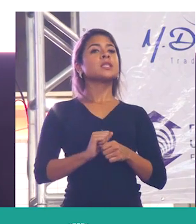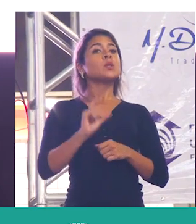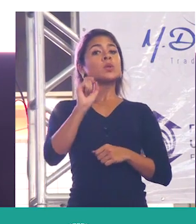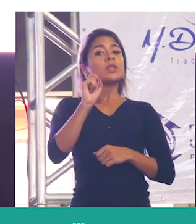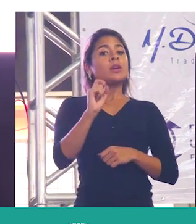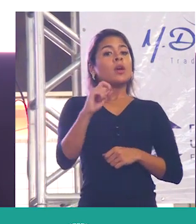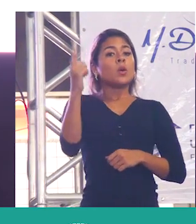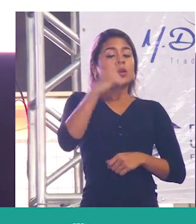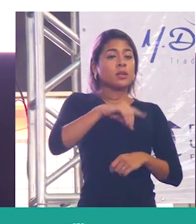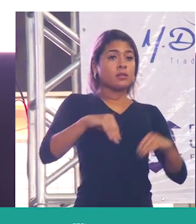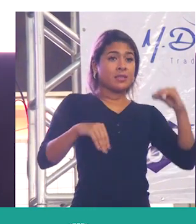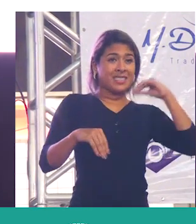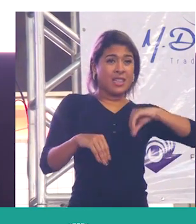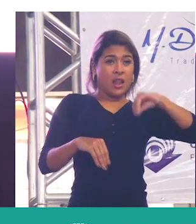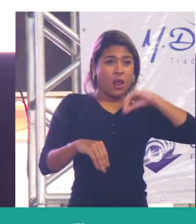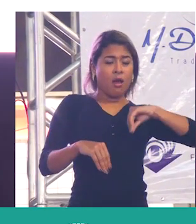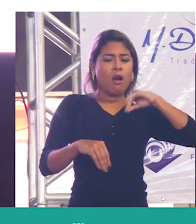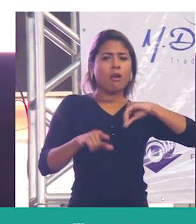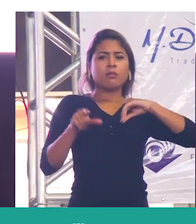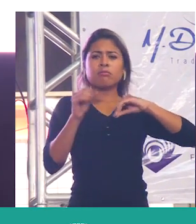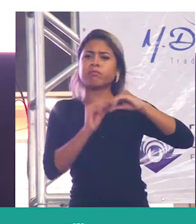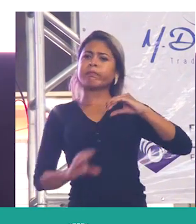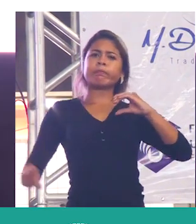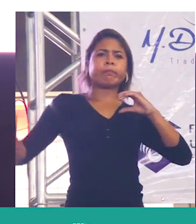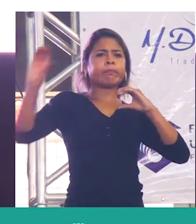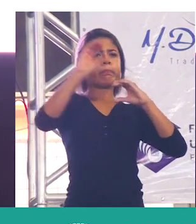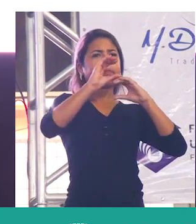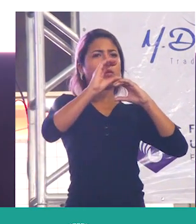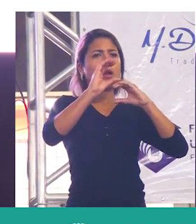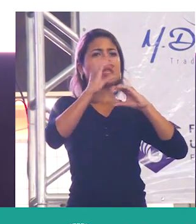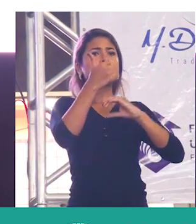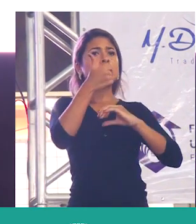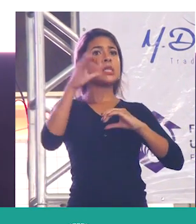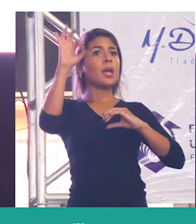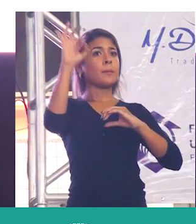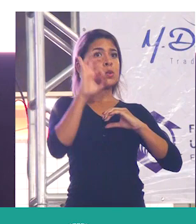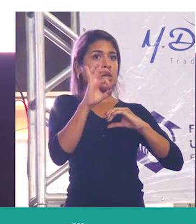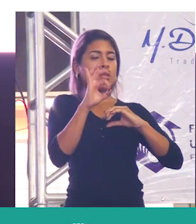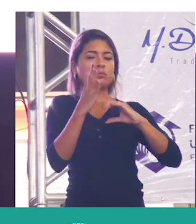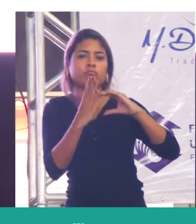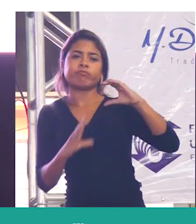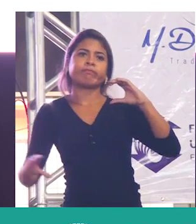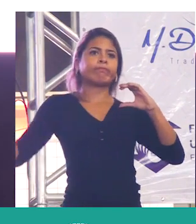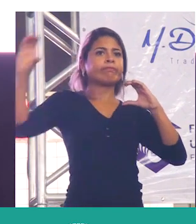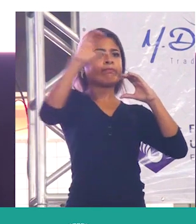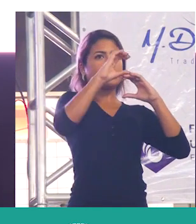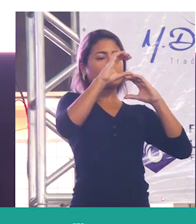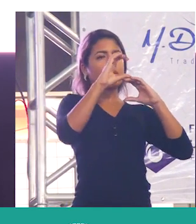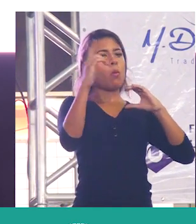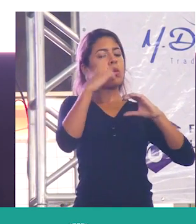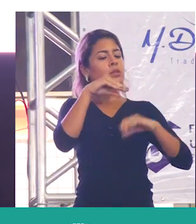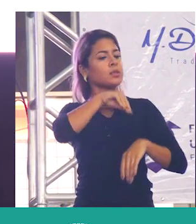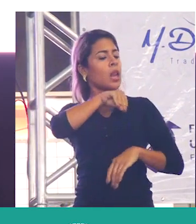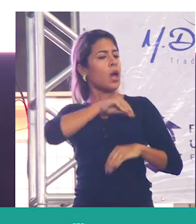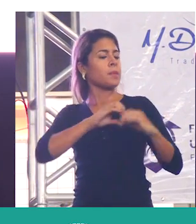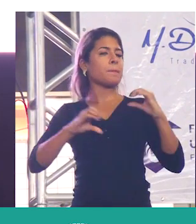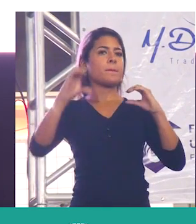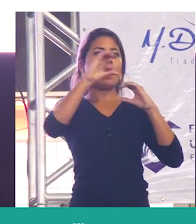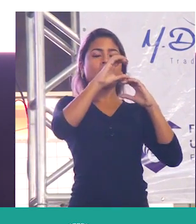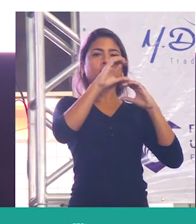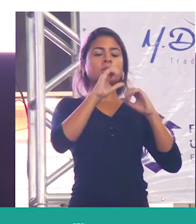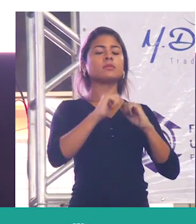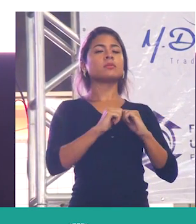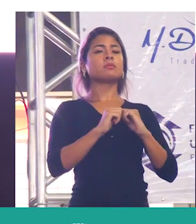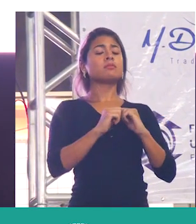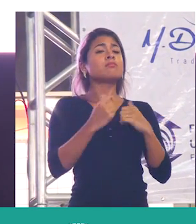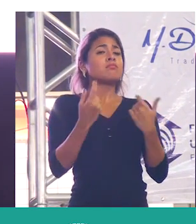salário mínimo dos trabalhadores de 100%? Claro que na época o